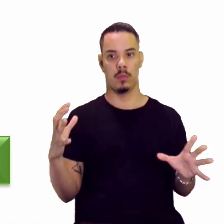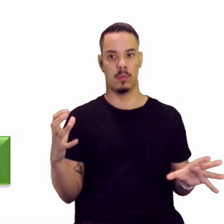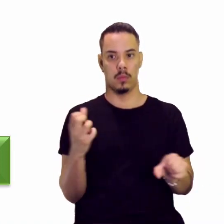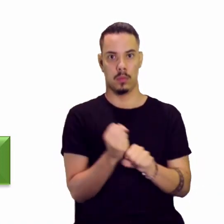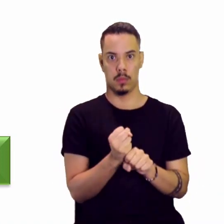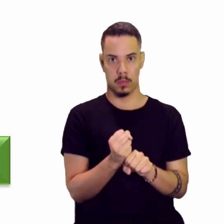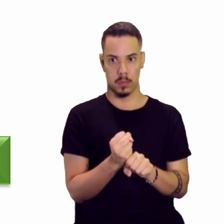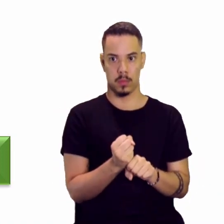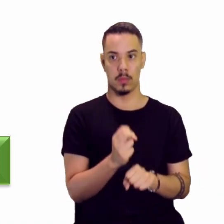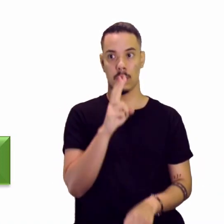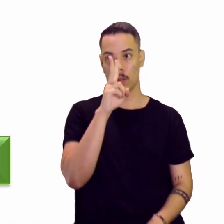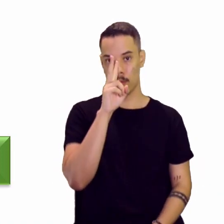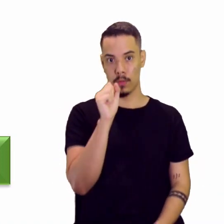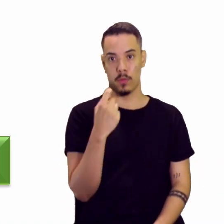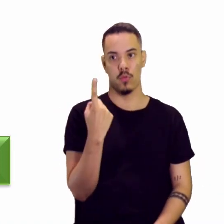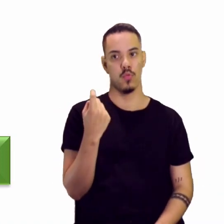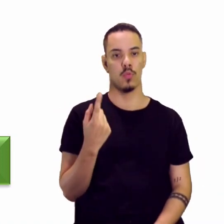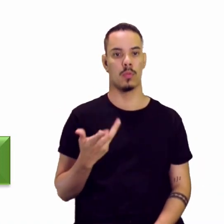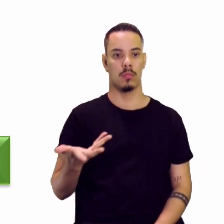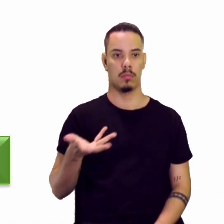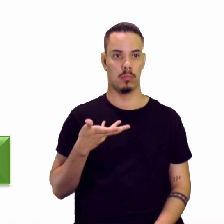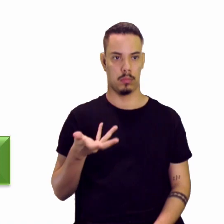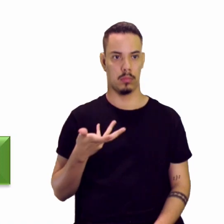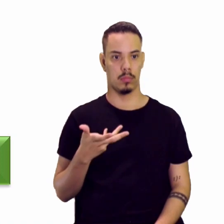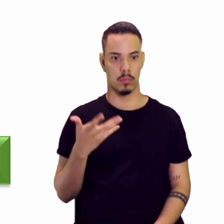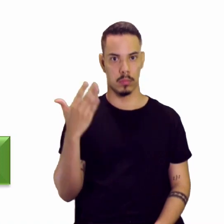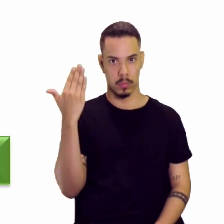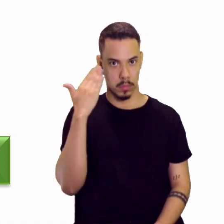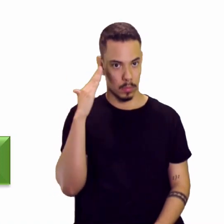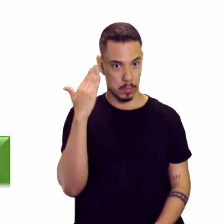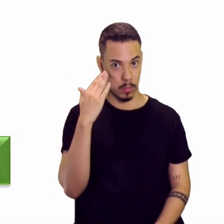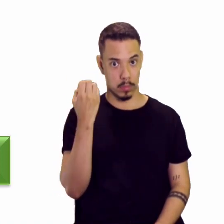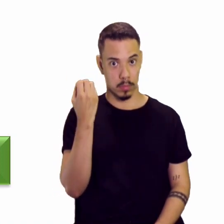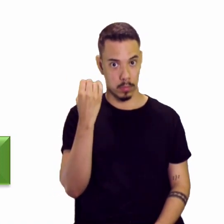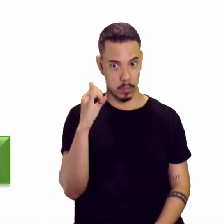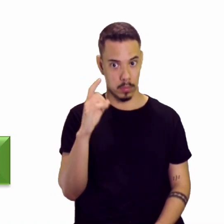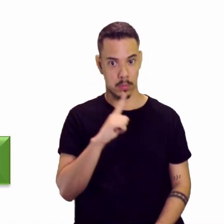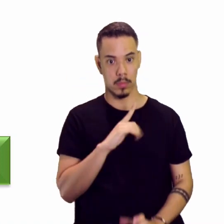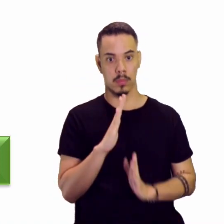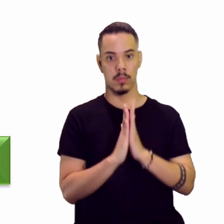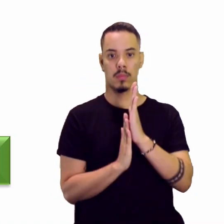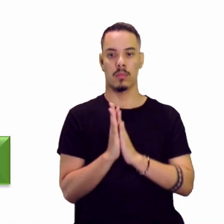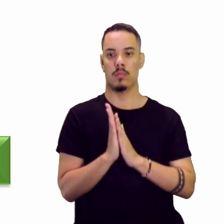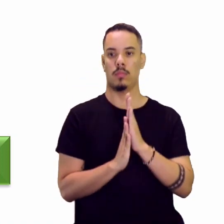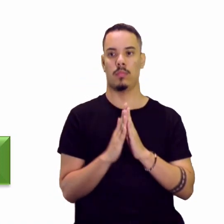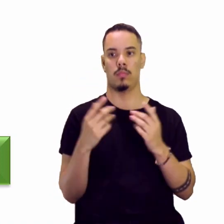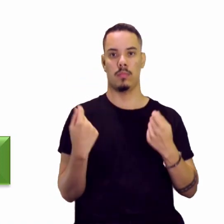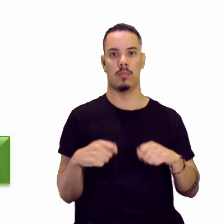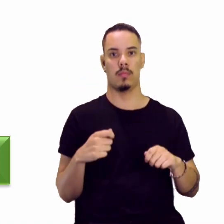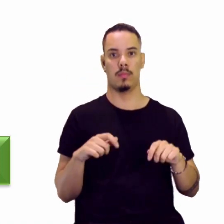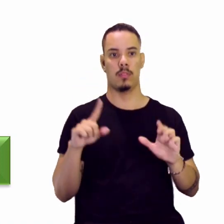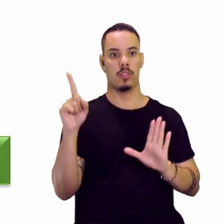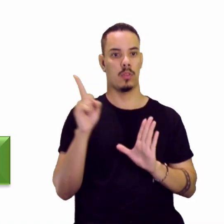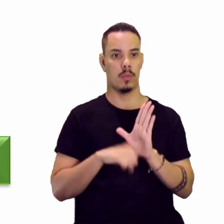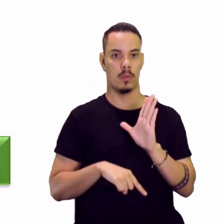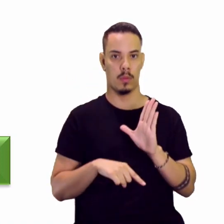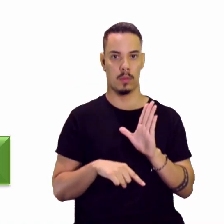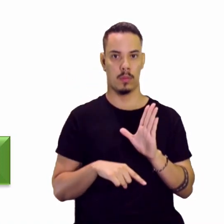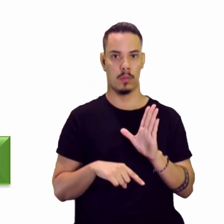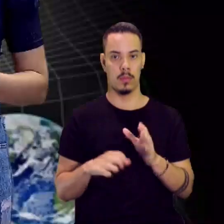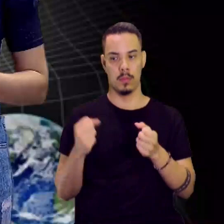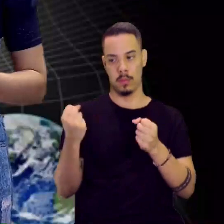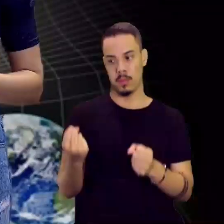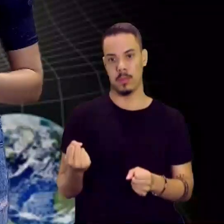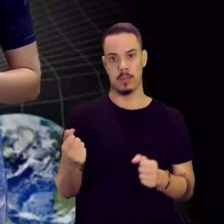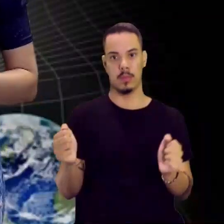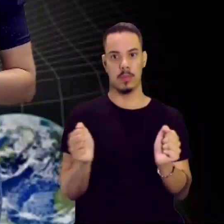qual é? É a que coloca em movimento. Só tem uma, né? Entendido isso? Se tivesse atrito, o atrito era quanto? O momento tinha que diminuir essa força-peso da força